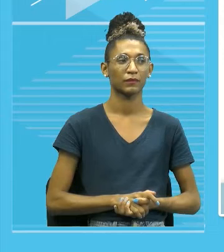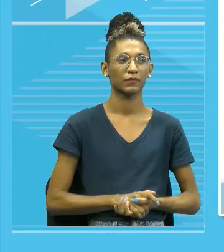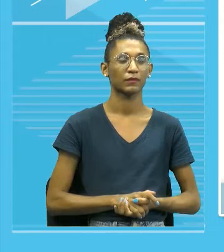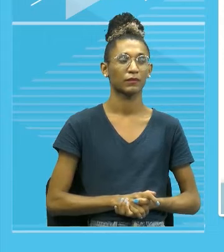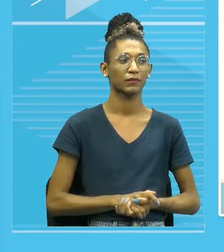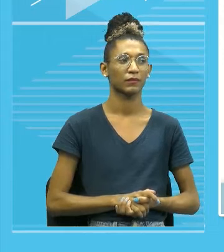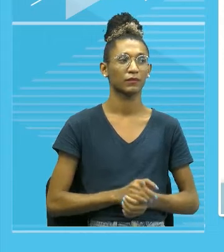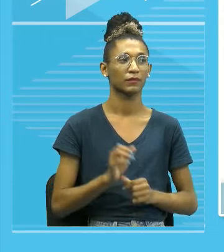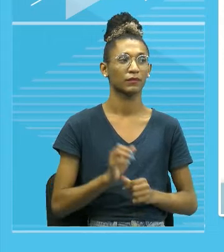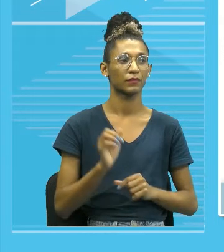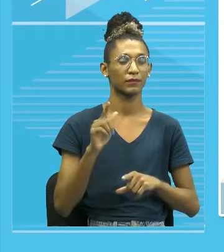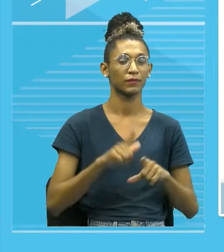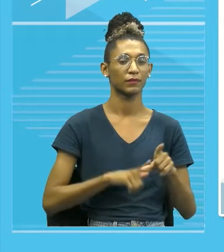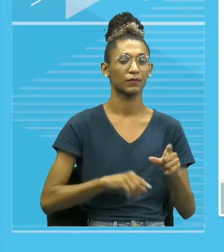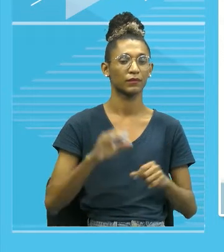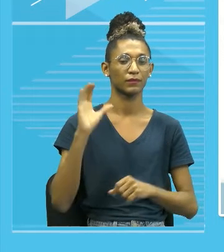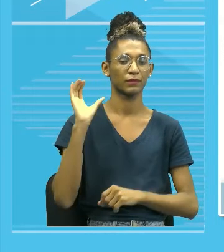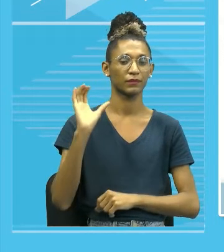chover